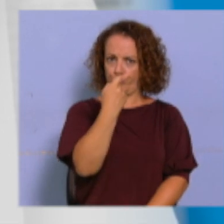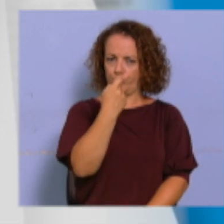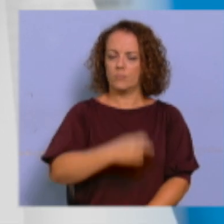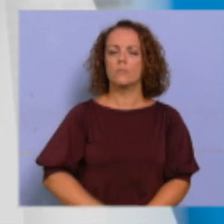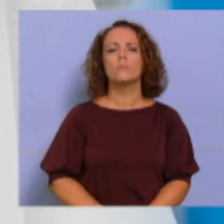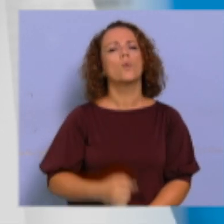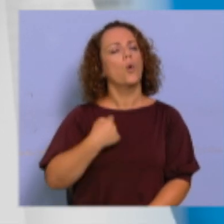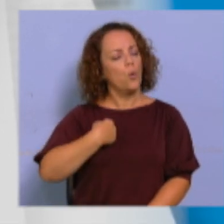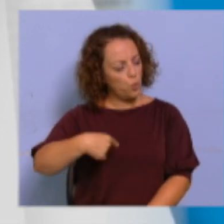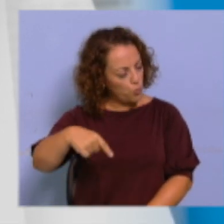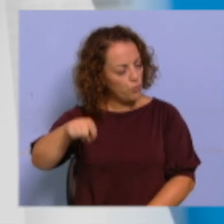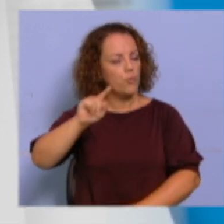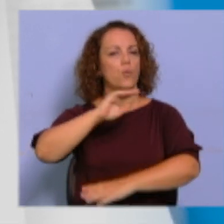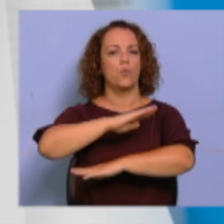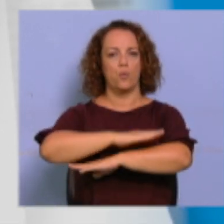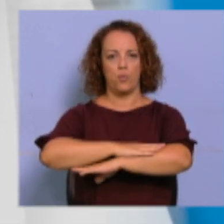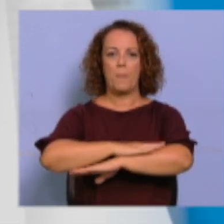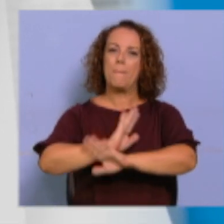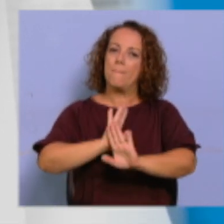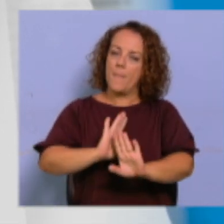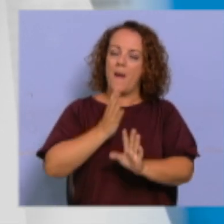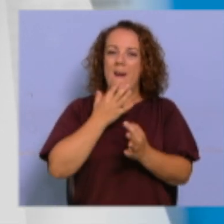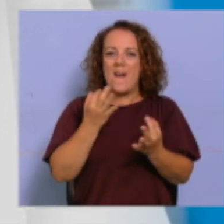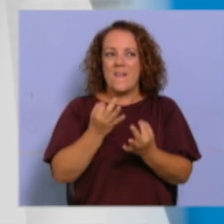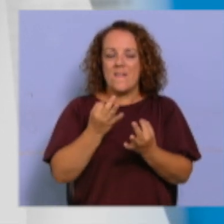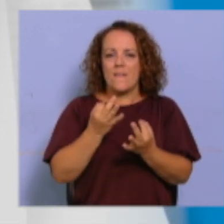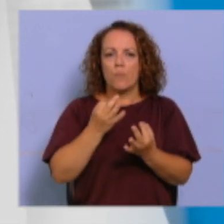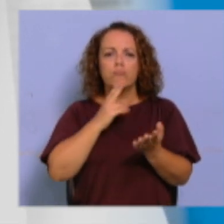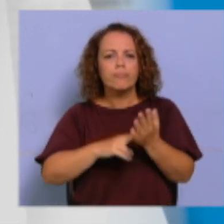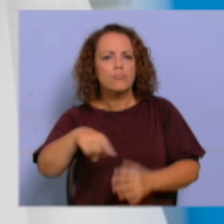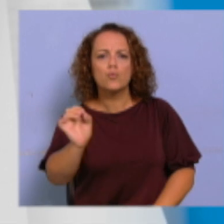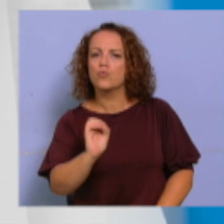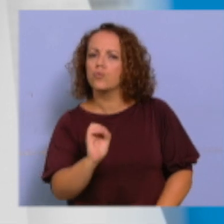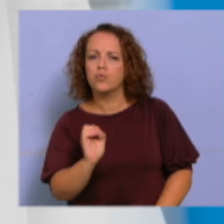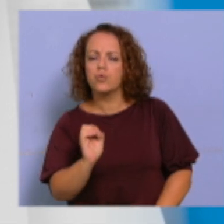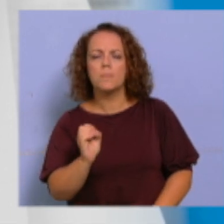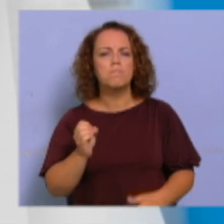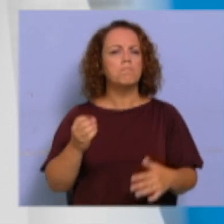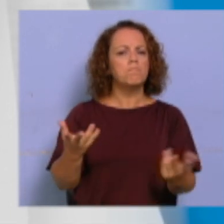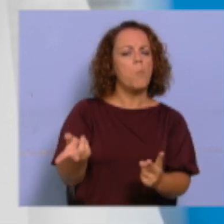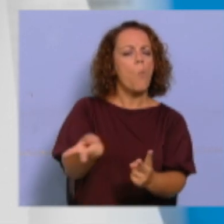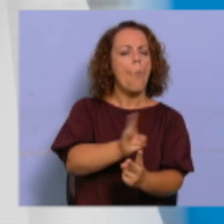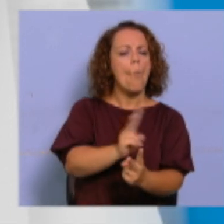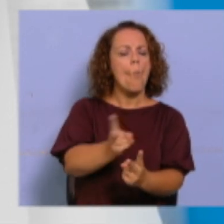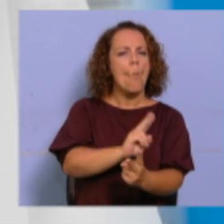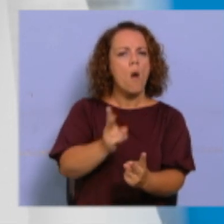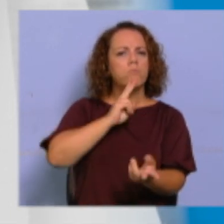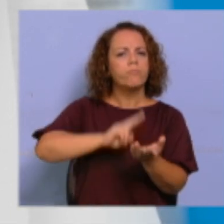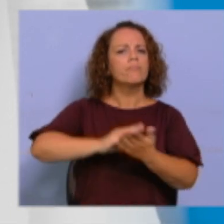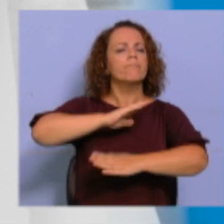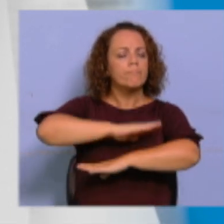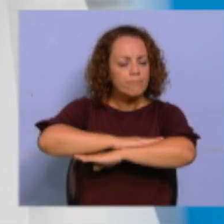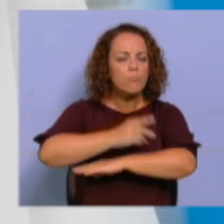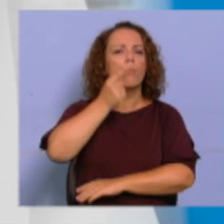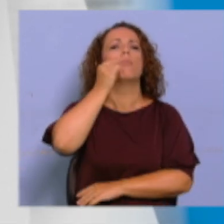Eu vou, Senhor. Mas de facto não foi. Qual dos 2 fez a vontade ao pai?